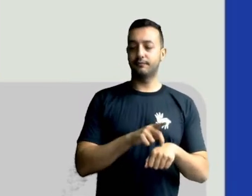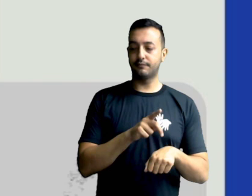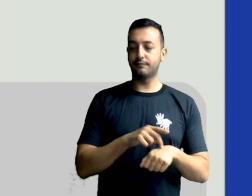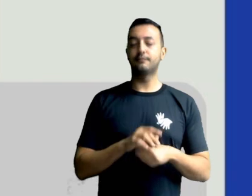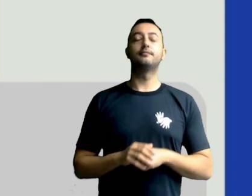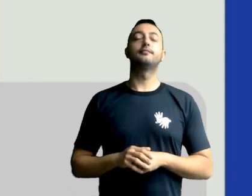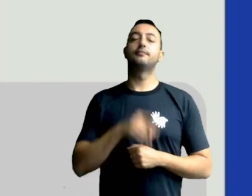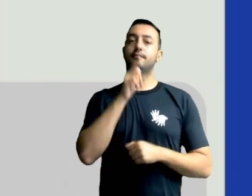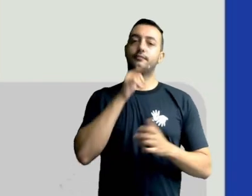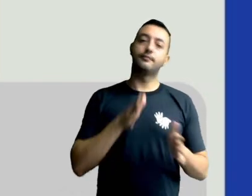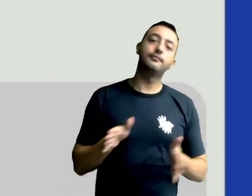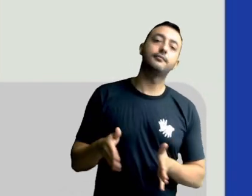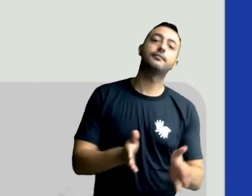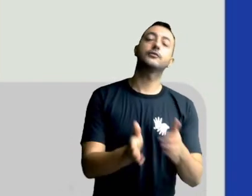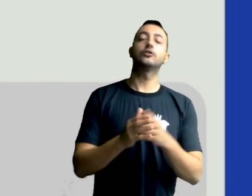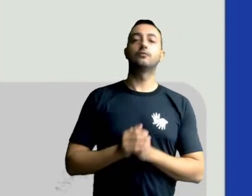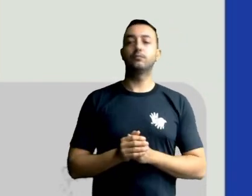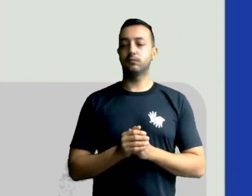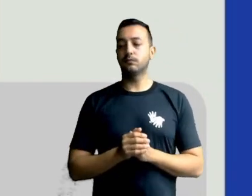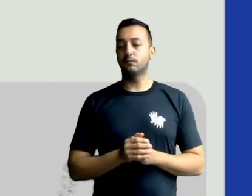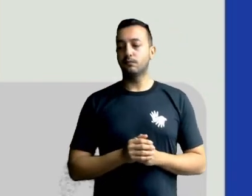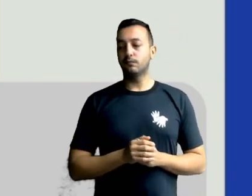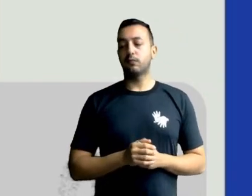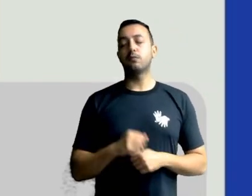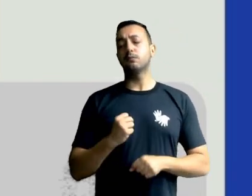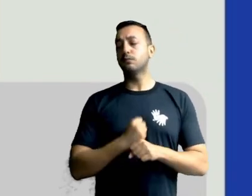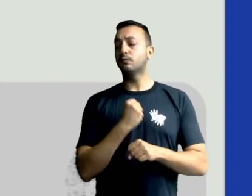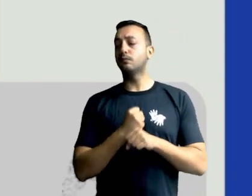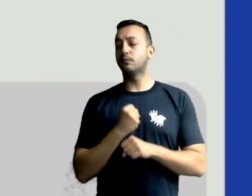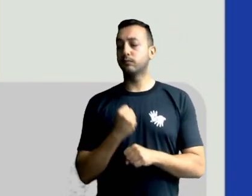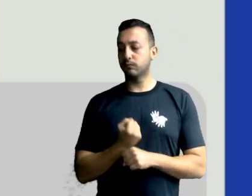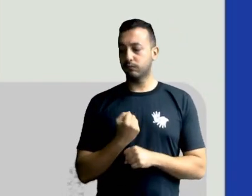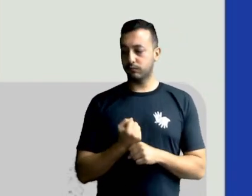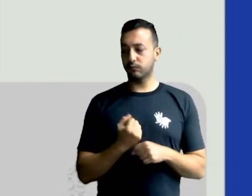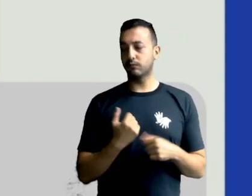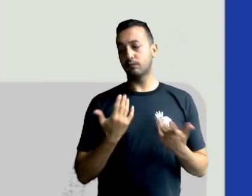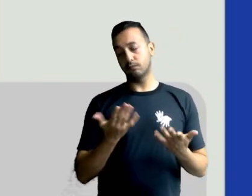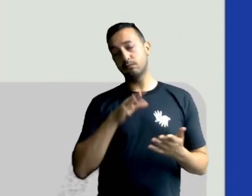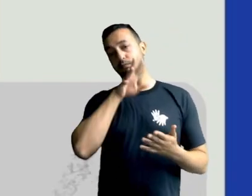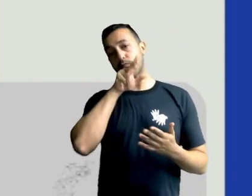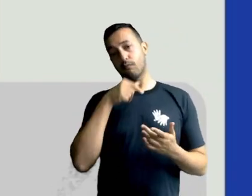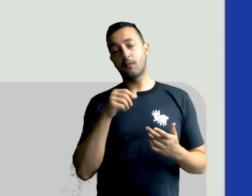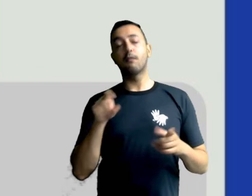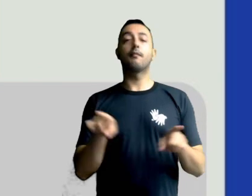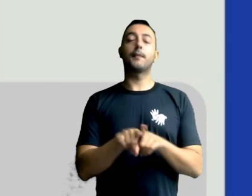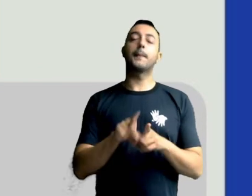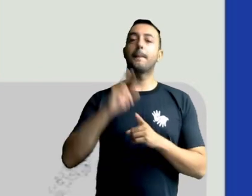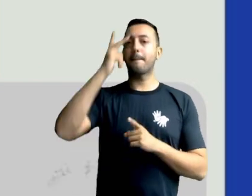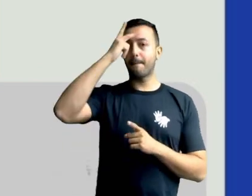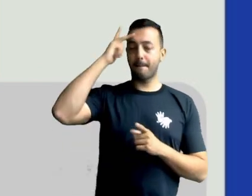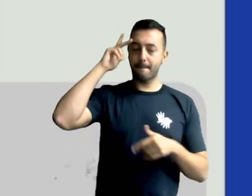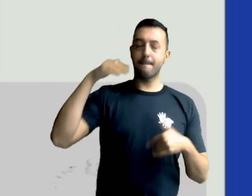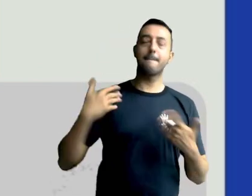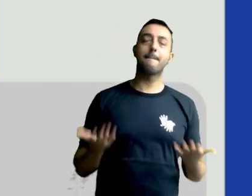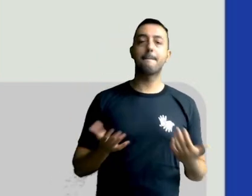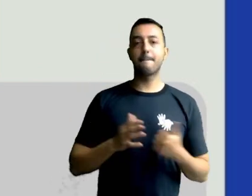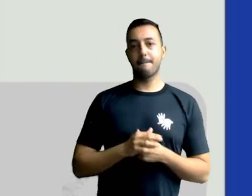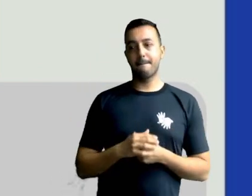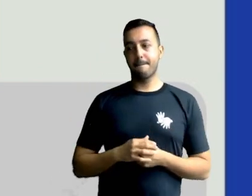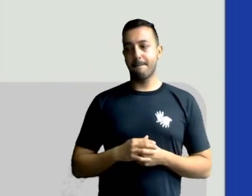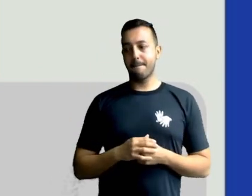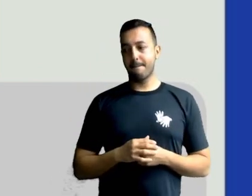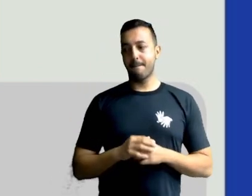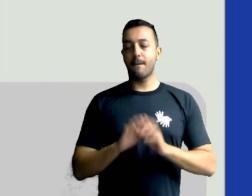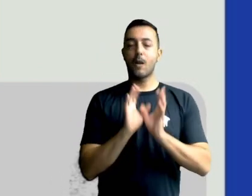as rochas e os rios. E os elementos que são construídos, tanto por animais quanto por pessoas. Quais são?